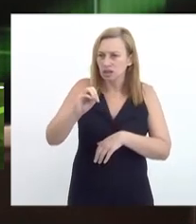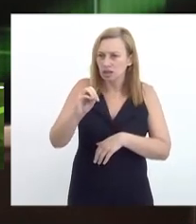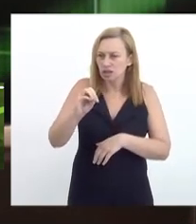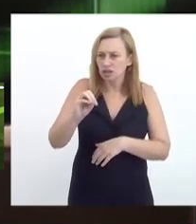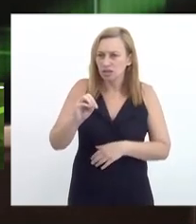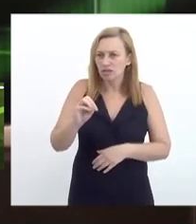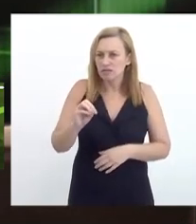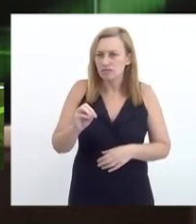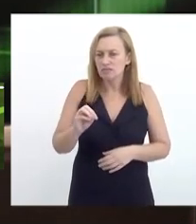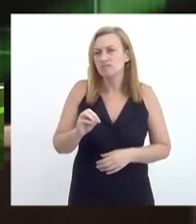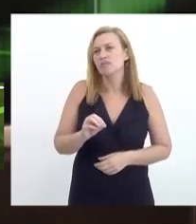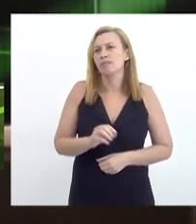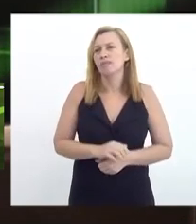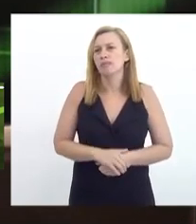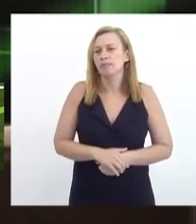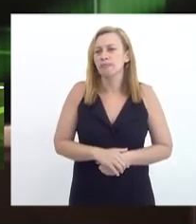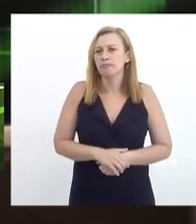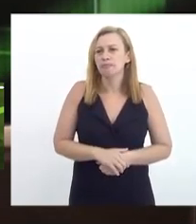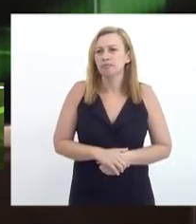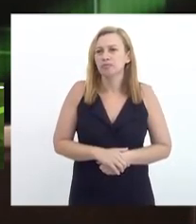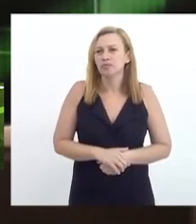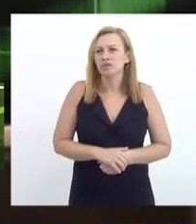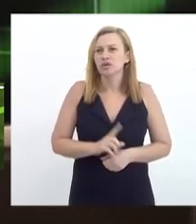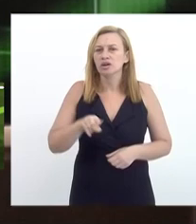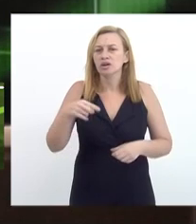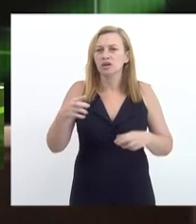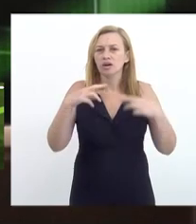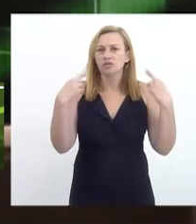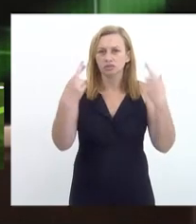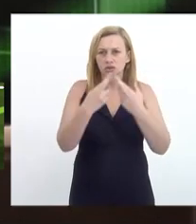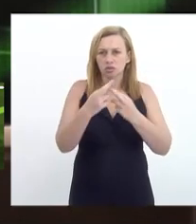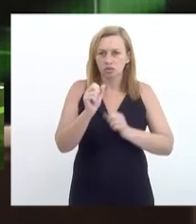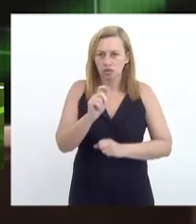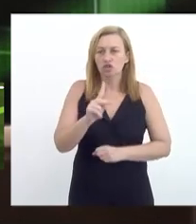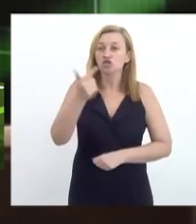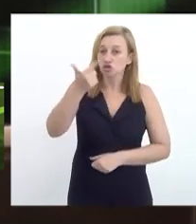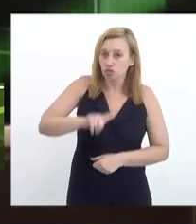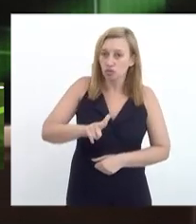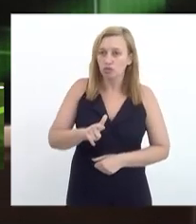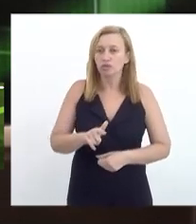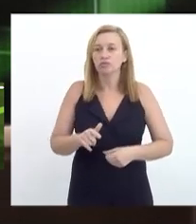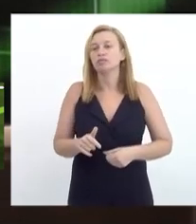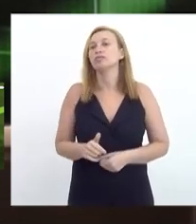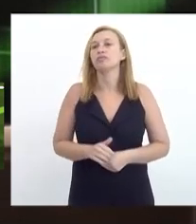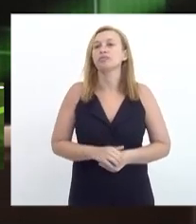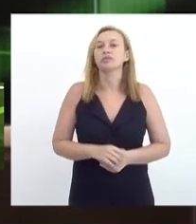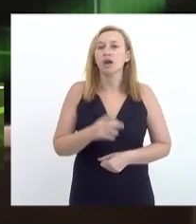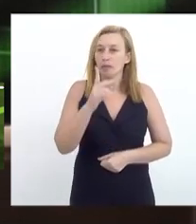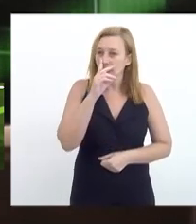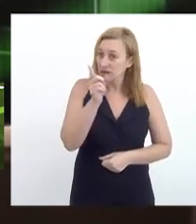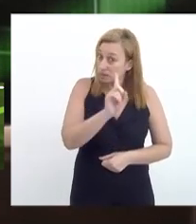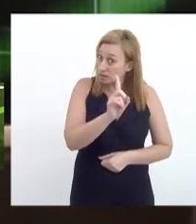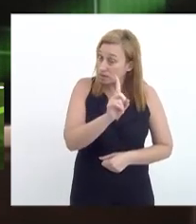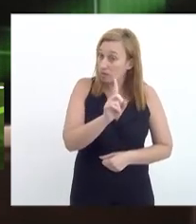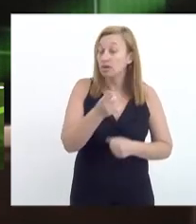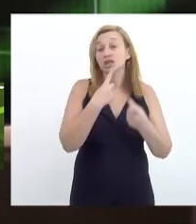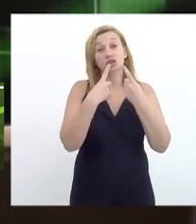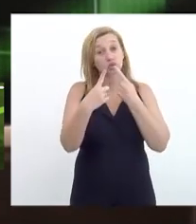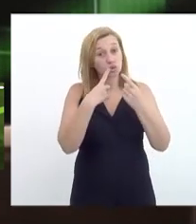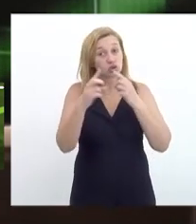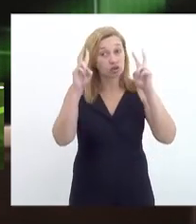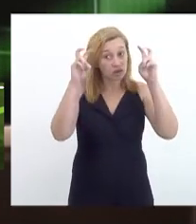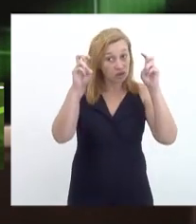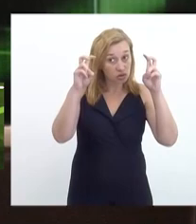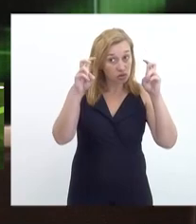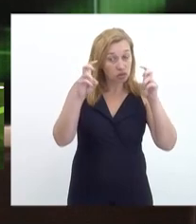De 14h30 A audiência De novo Pode parecer que não Mas a gente está discutindo Essa questão de